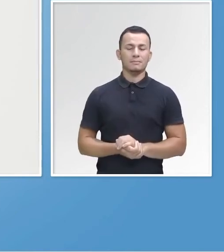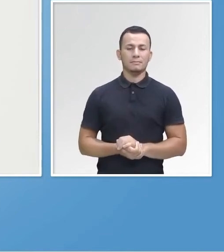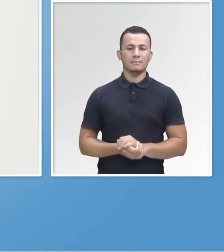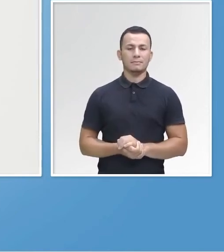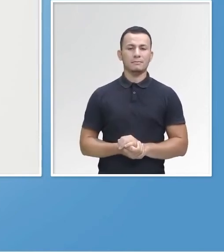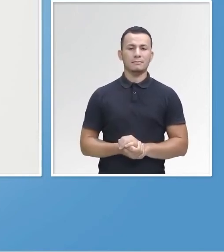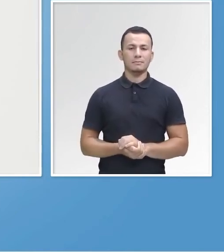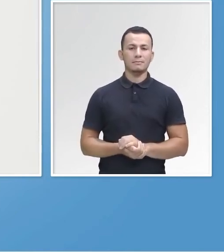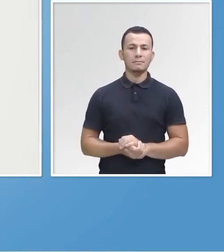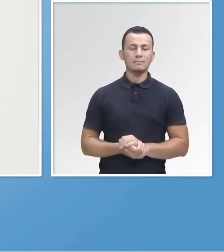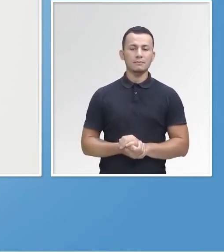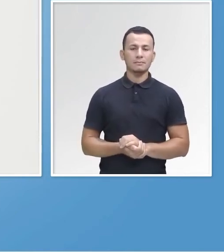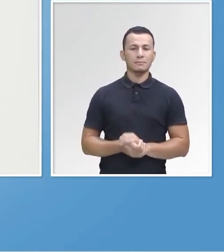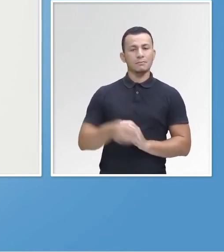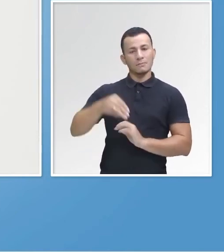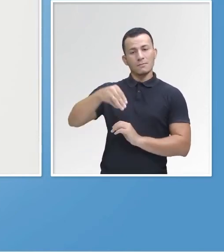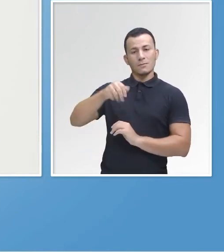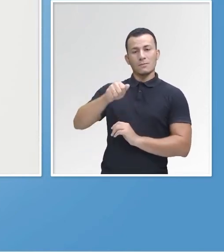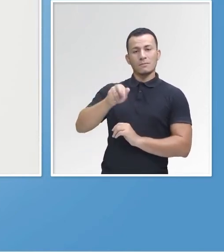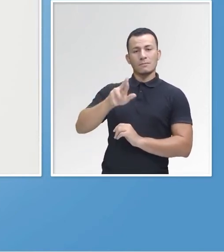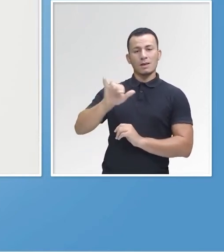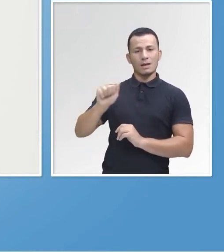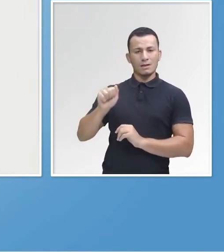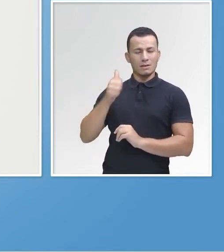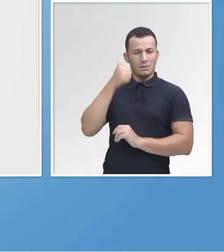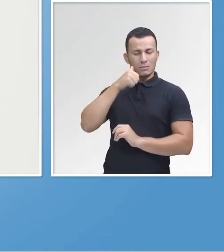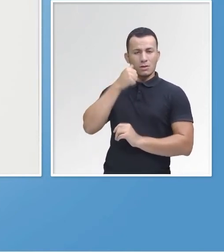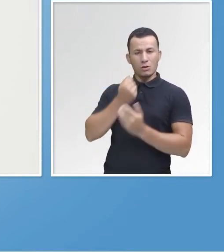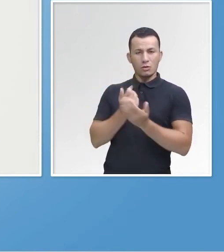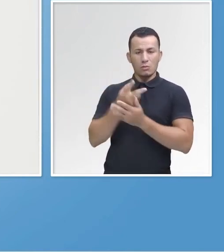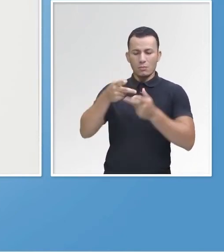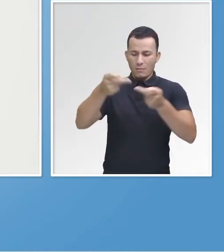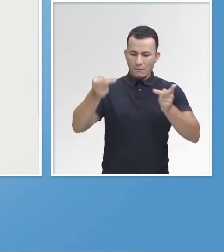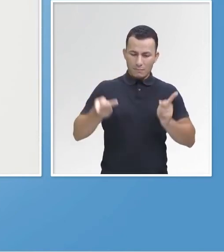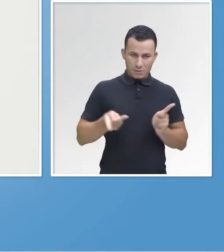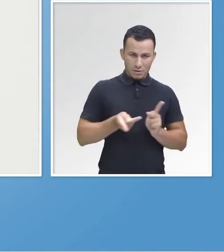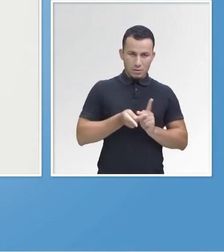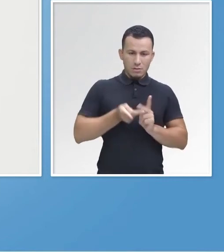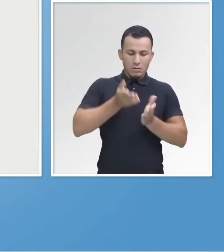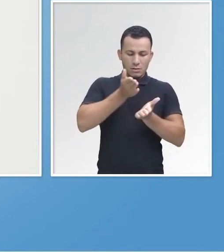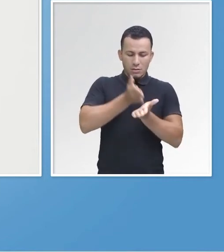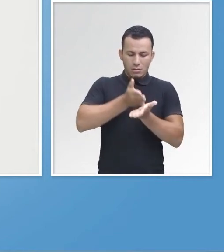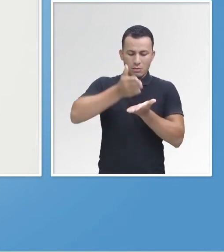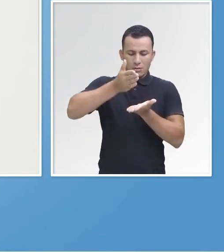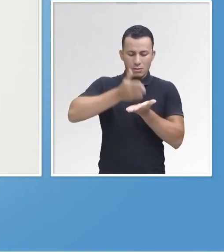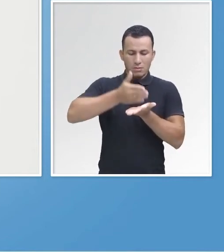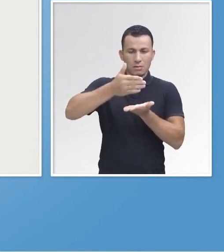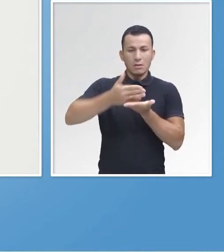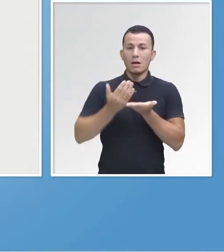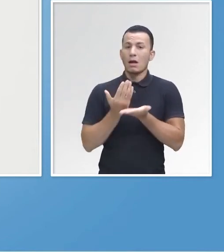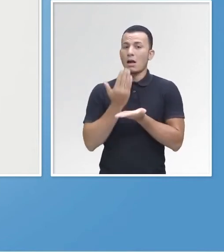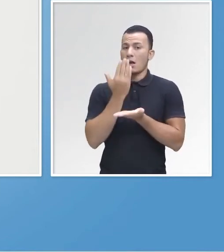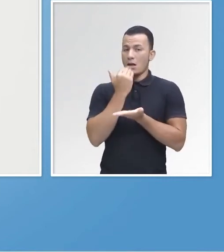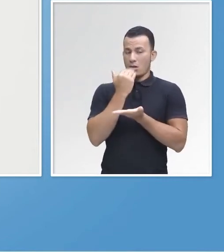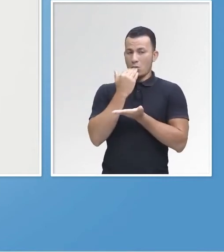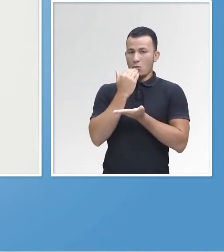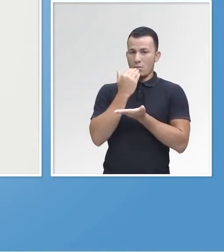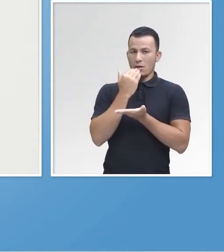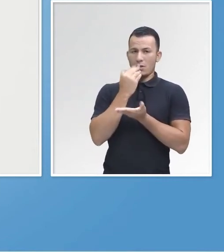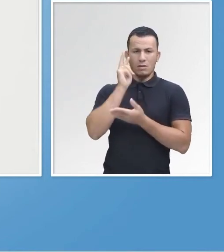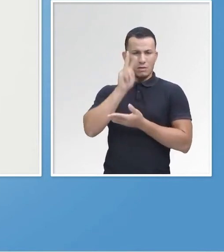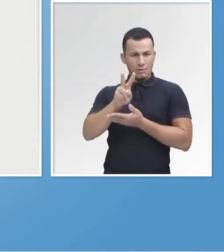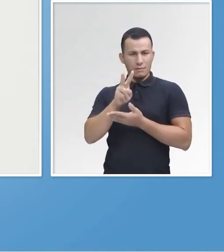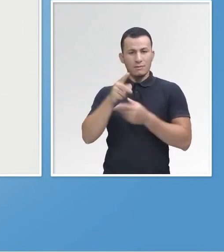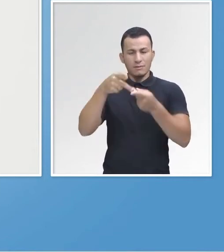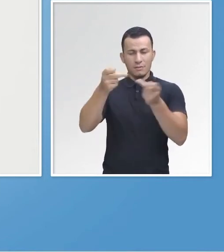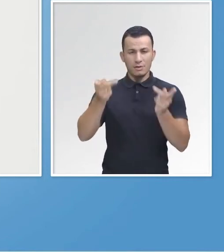Tela a Maria comprou uma pizza e comer uma quantidade de pedaços bom PC by que nós temos uma linda